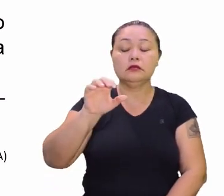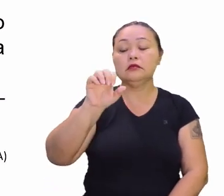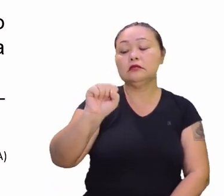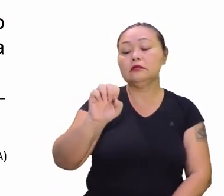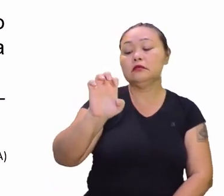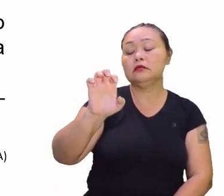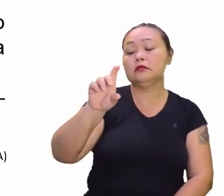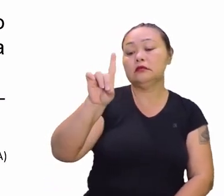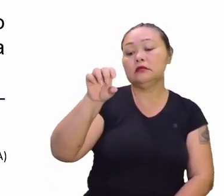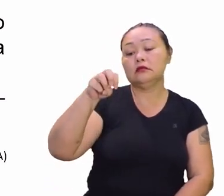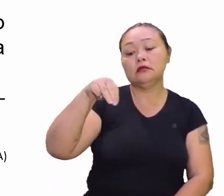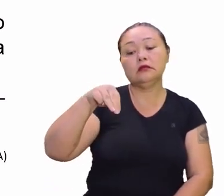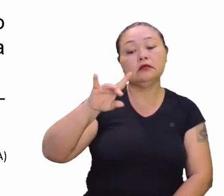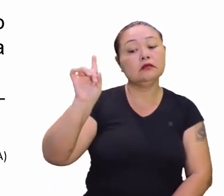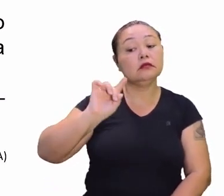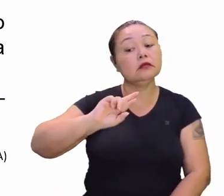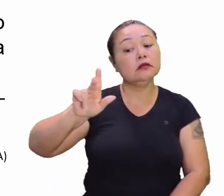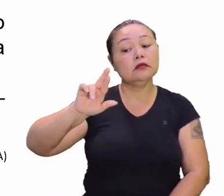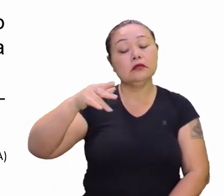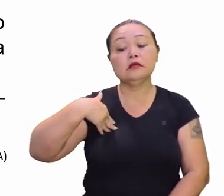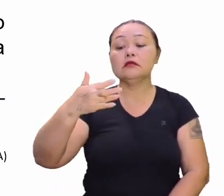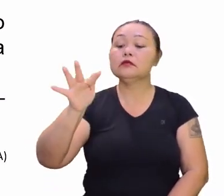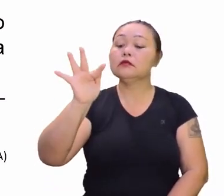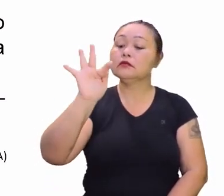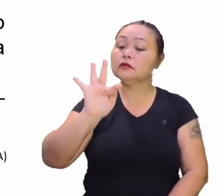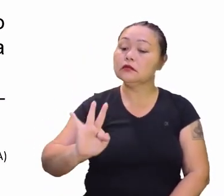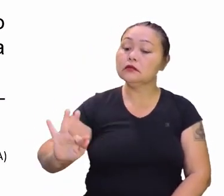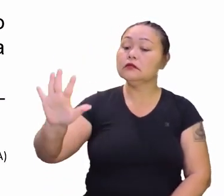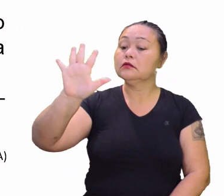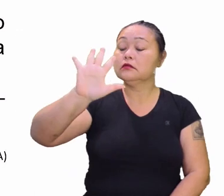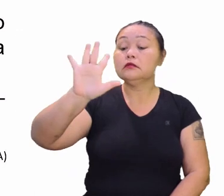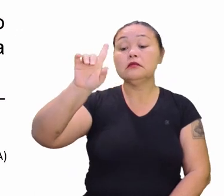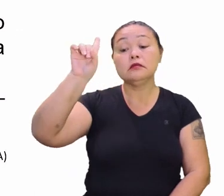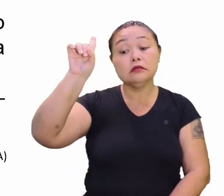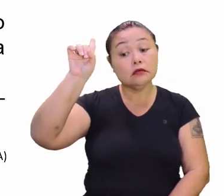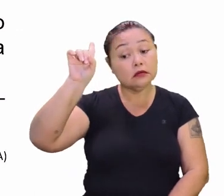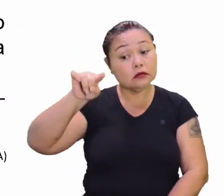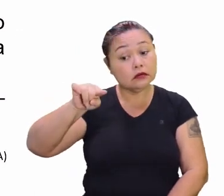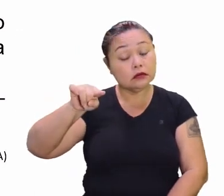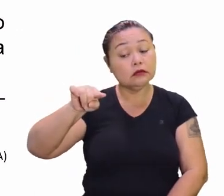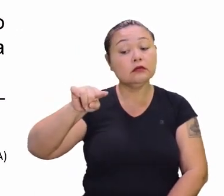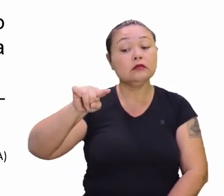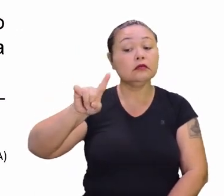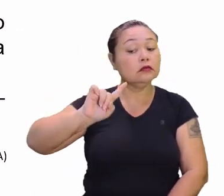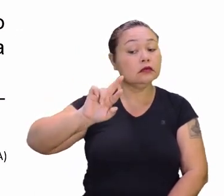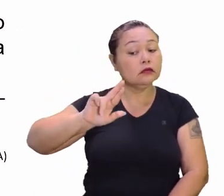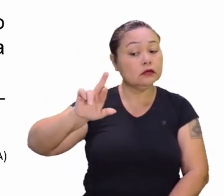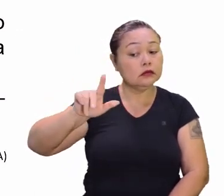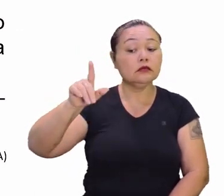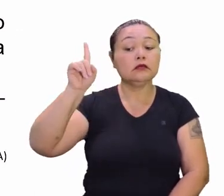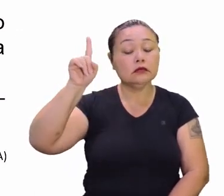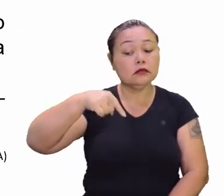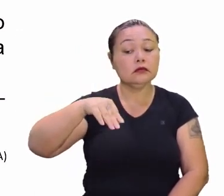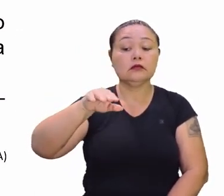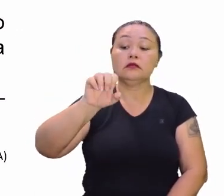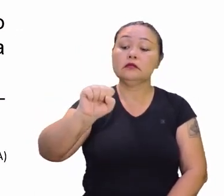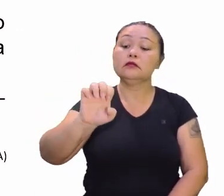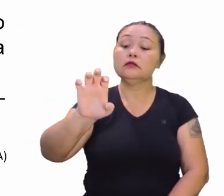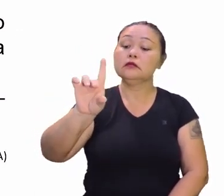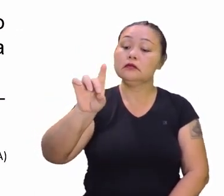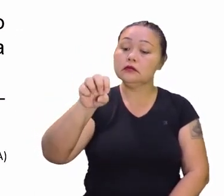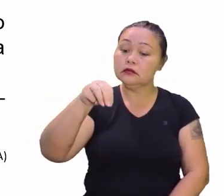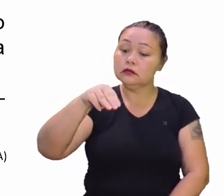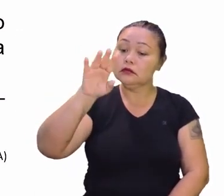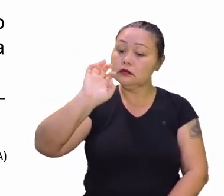SEDAM não é um órgão federal, é um órgão de jurisdição estadual. Exatamente. Ou